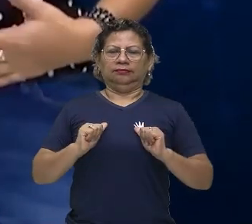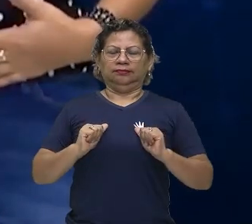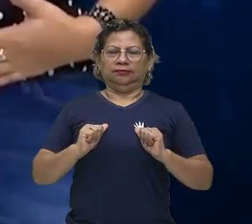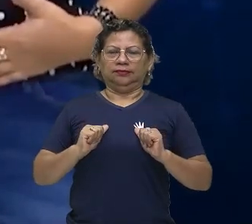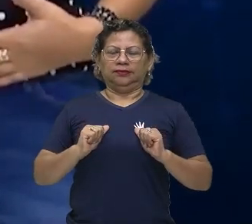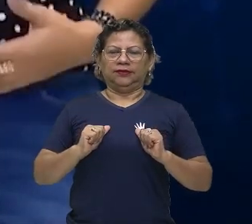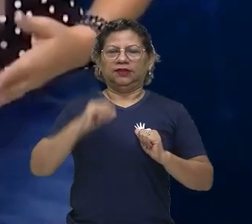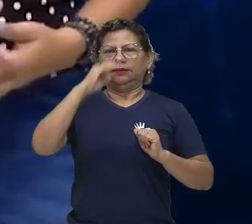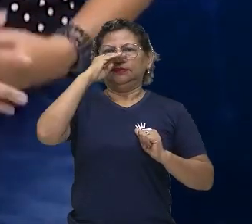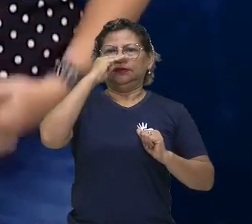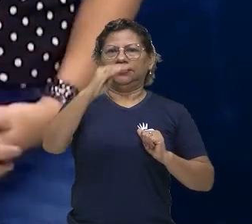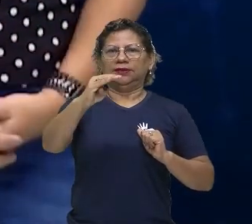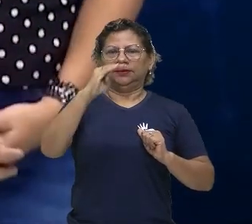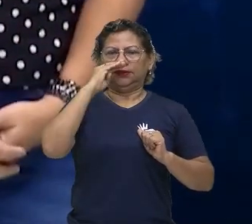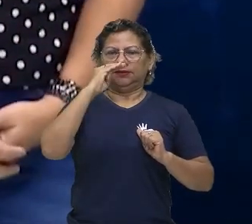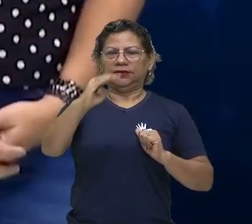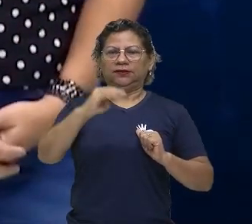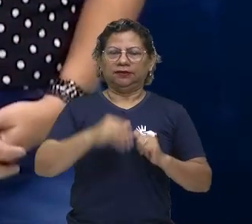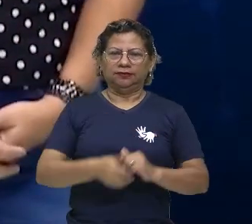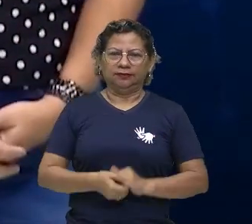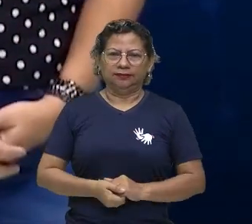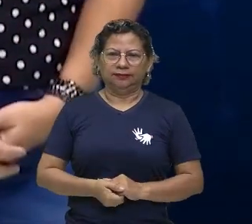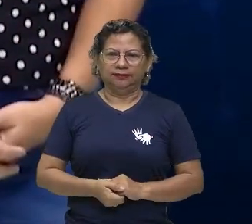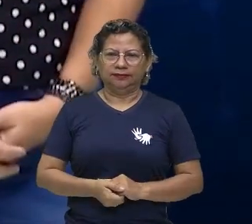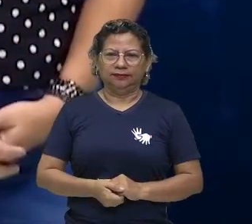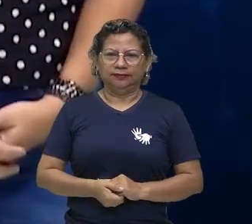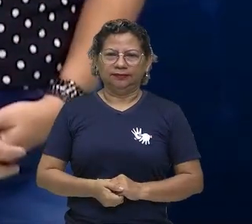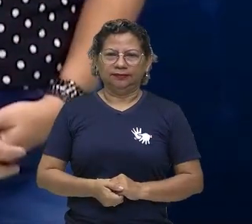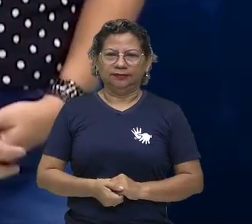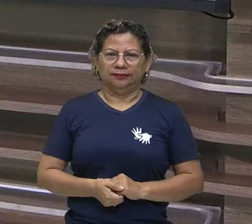contraído e olhar sempre à frente